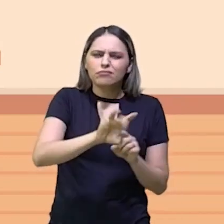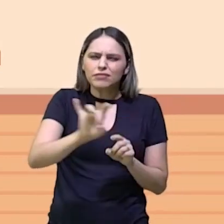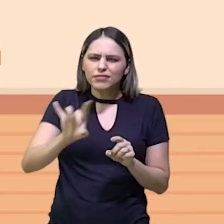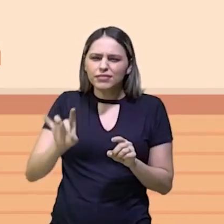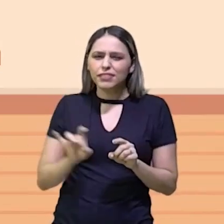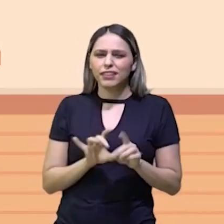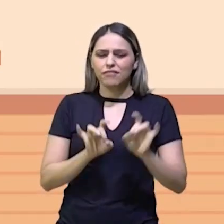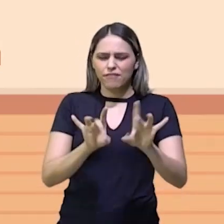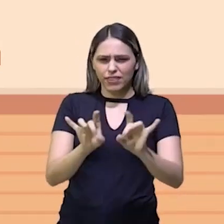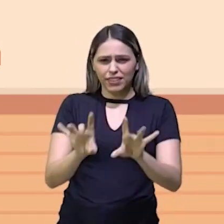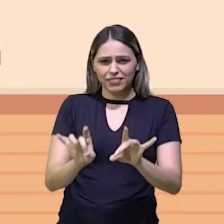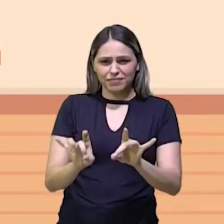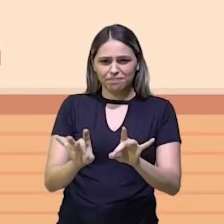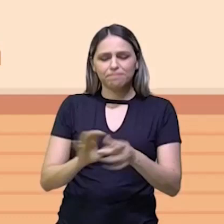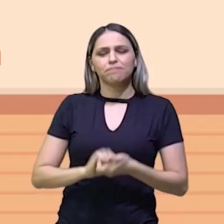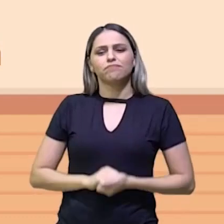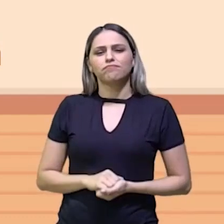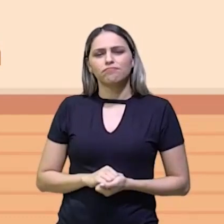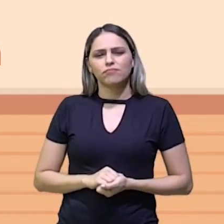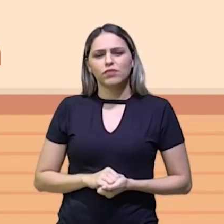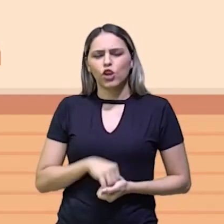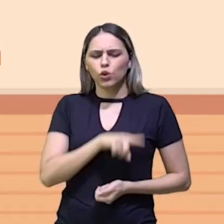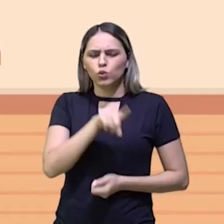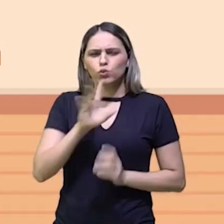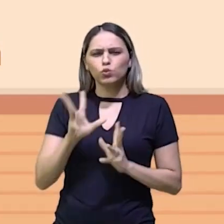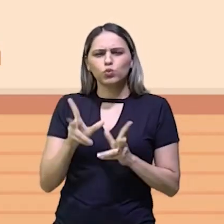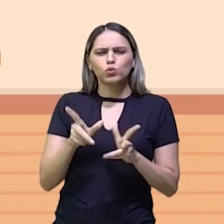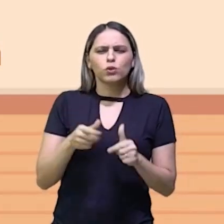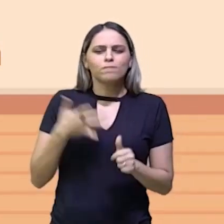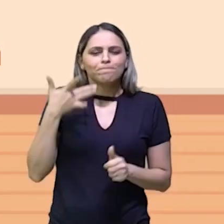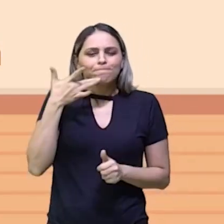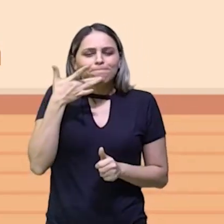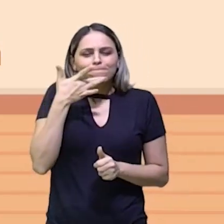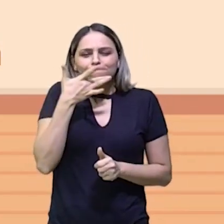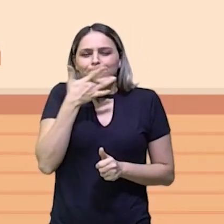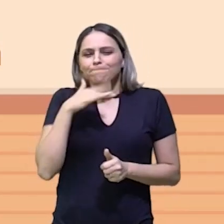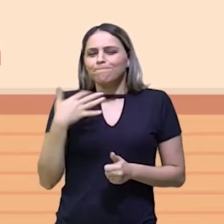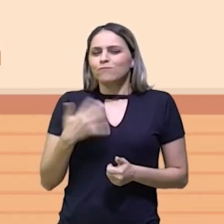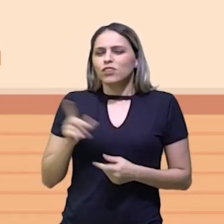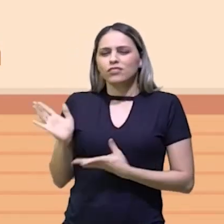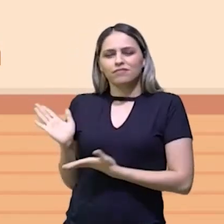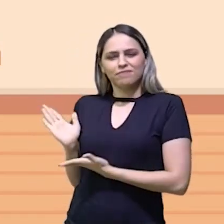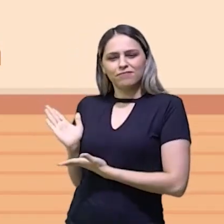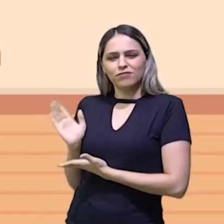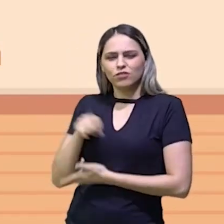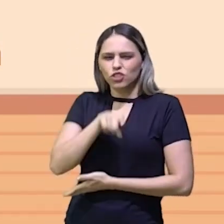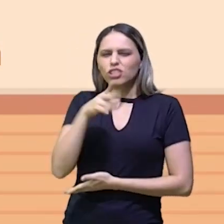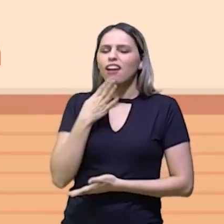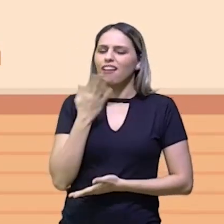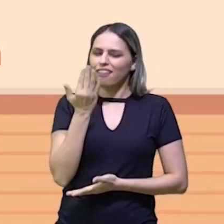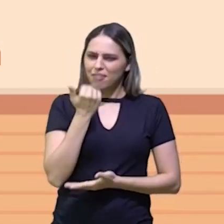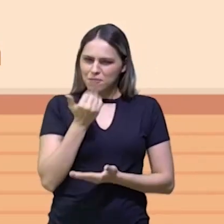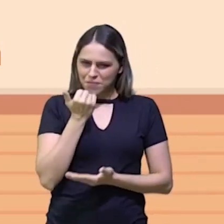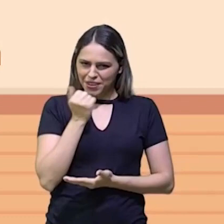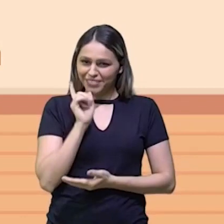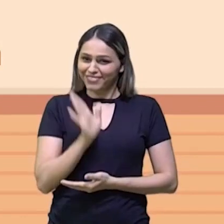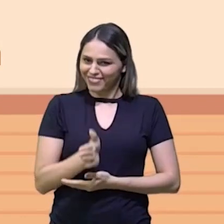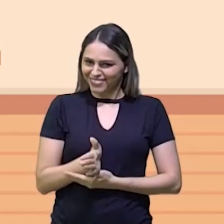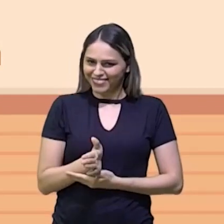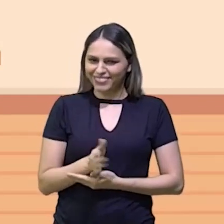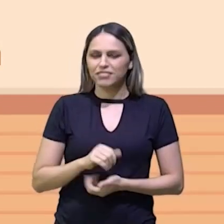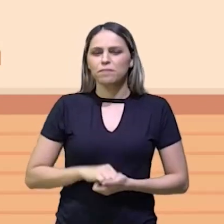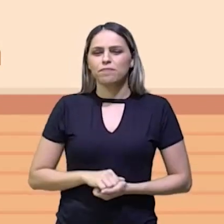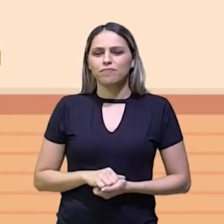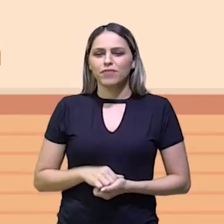apetitosas, não é mesmo? Quem nunca comeu, por exemplo, esse picolé que está aqui? Que delicioso! Até